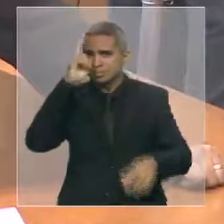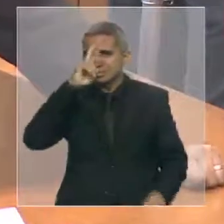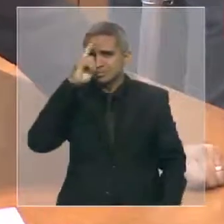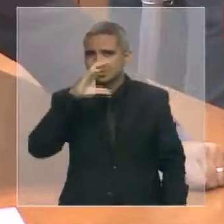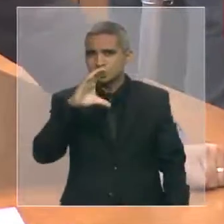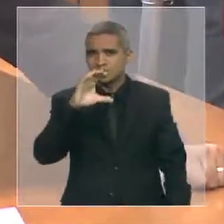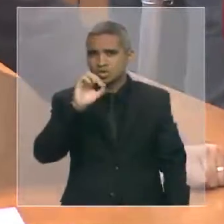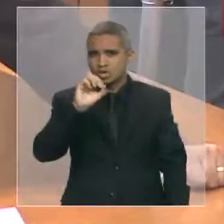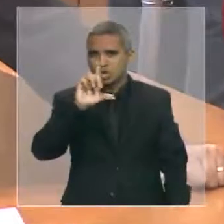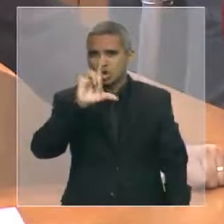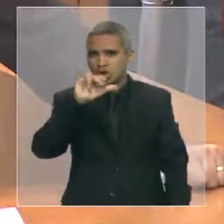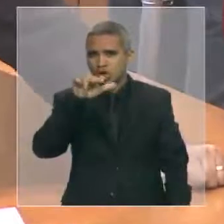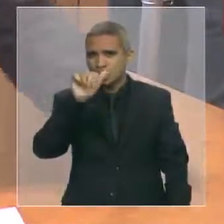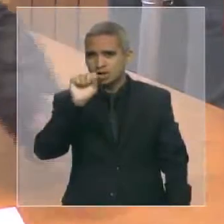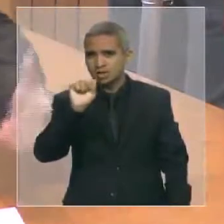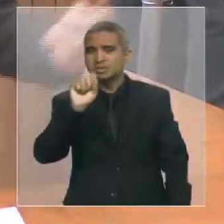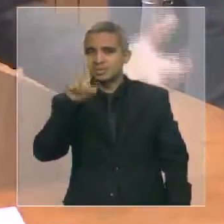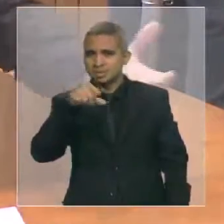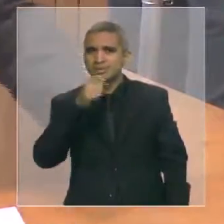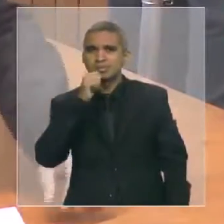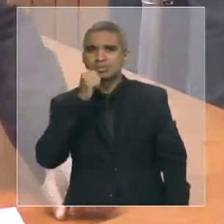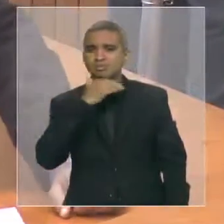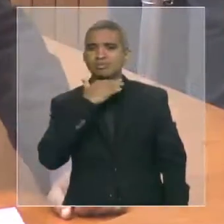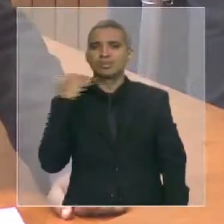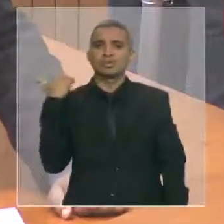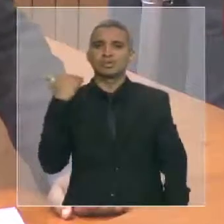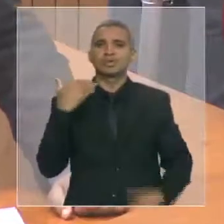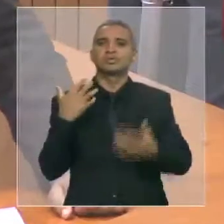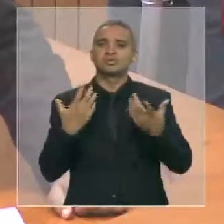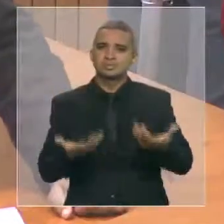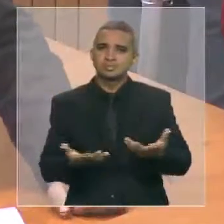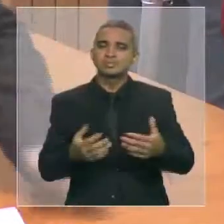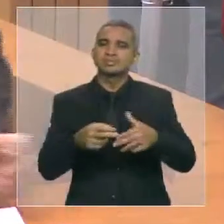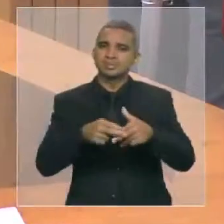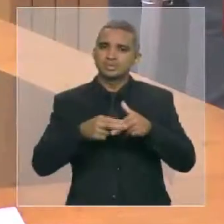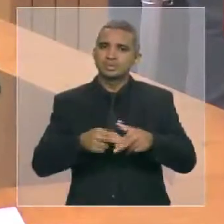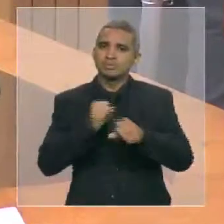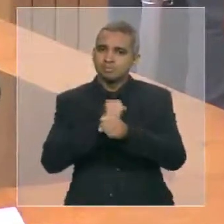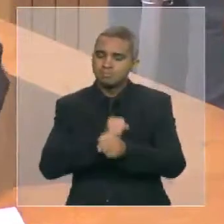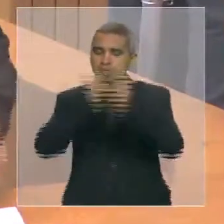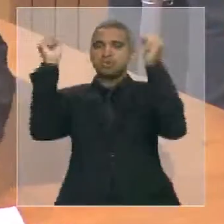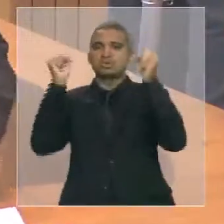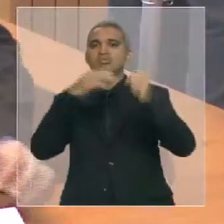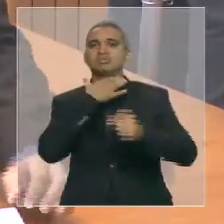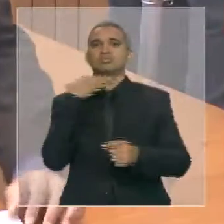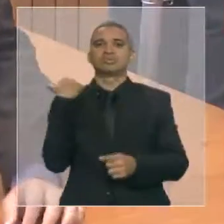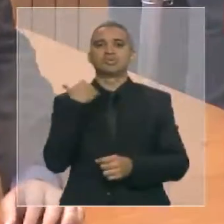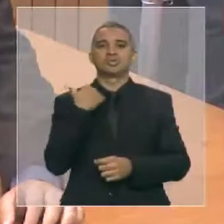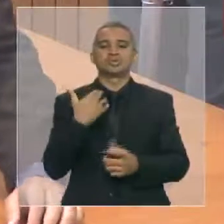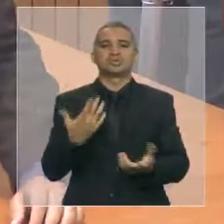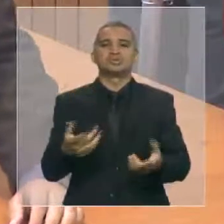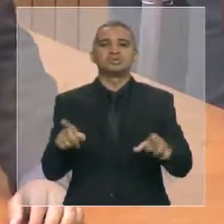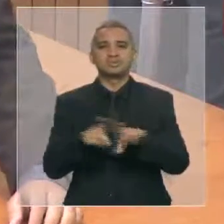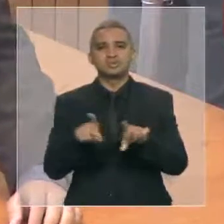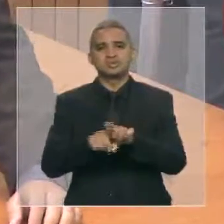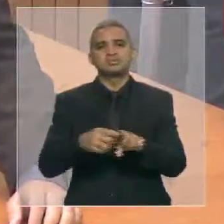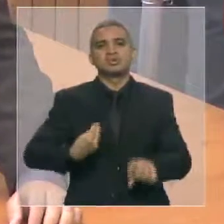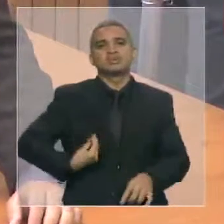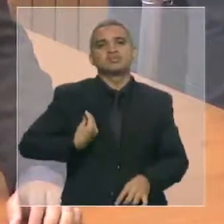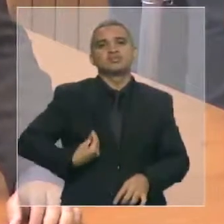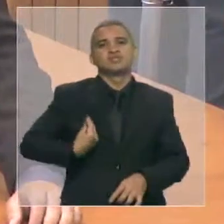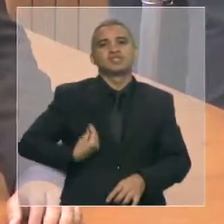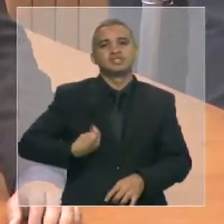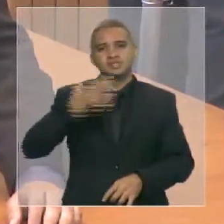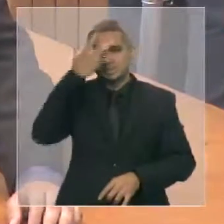vítima, uma jovem que perdeu a sua vida nessa ação, e como também a vida dos funcionários, dos trabalhadores